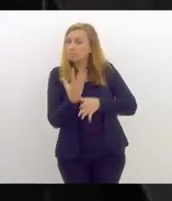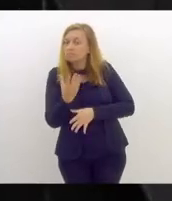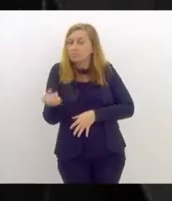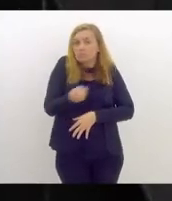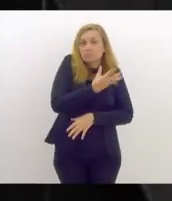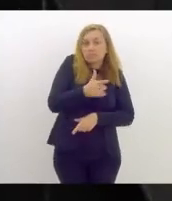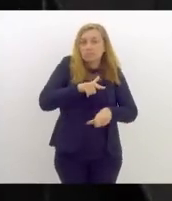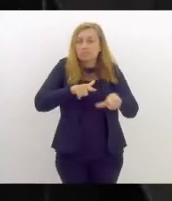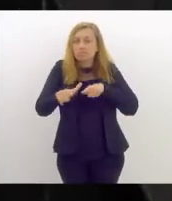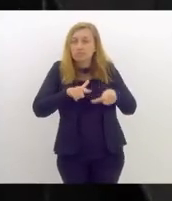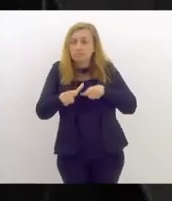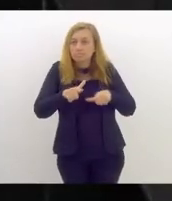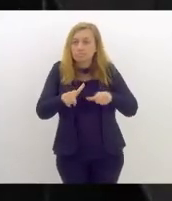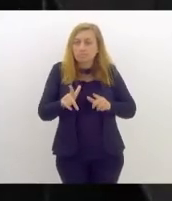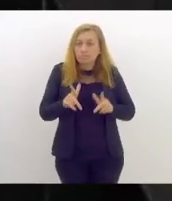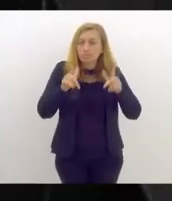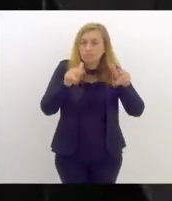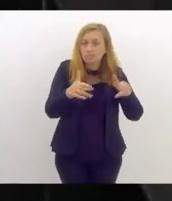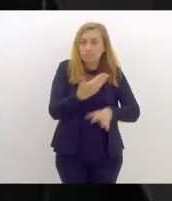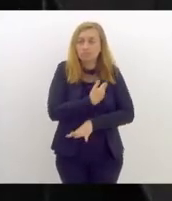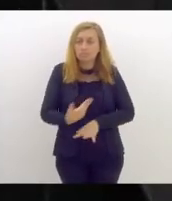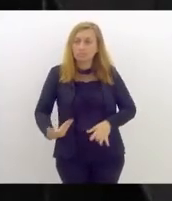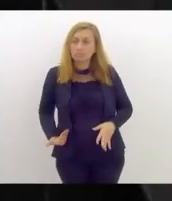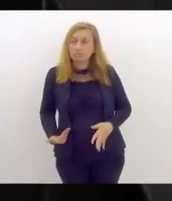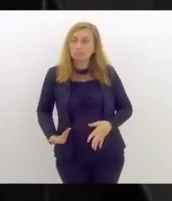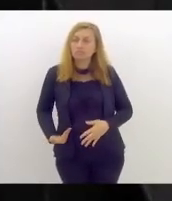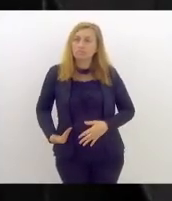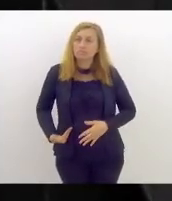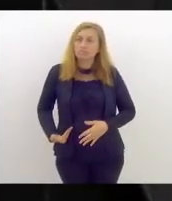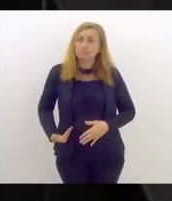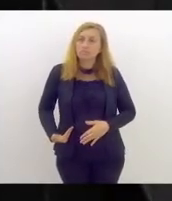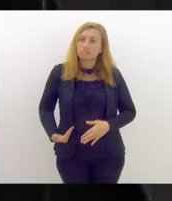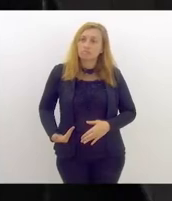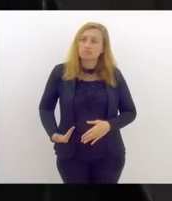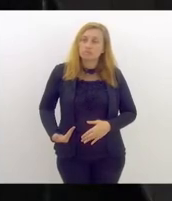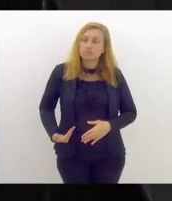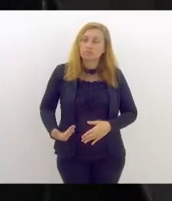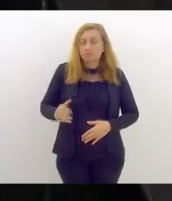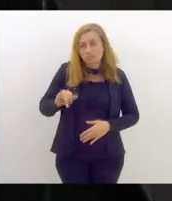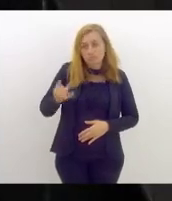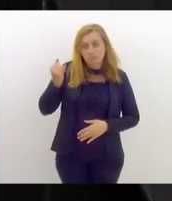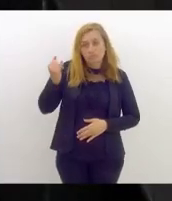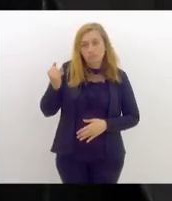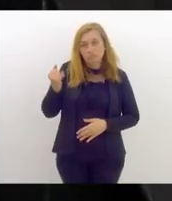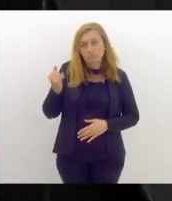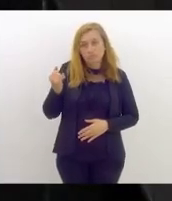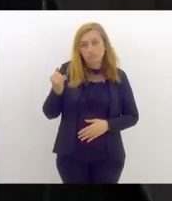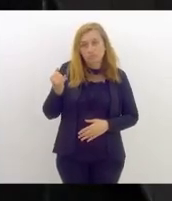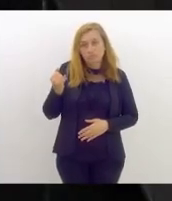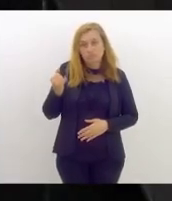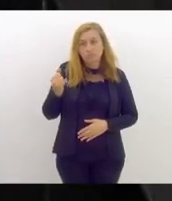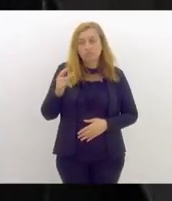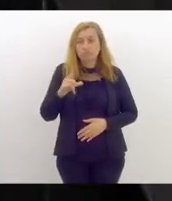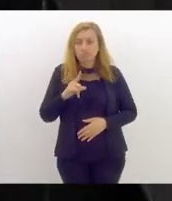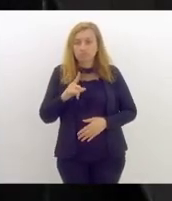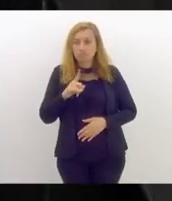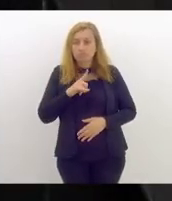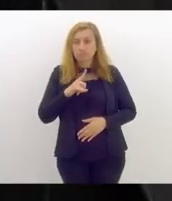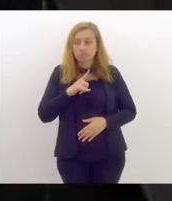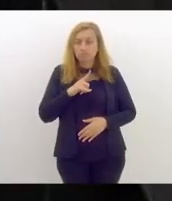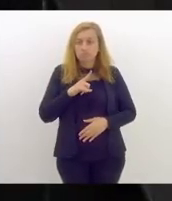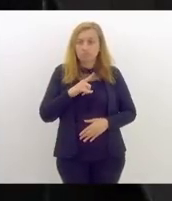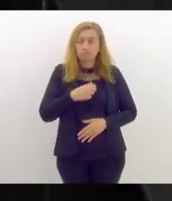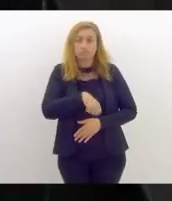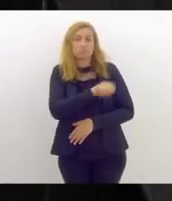no contexto de um mesmo governo que foi gerador de inflação e que portanto teve ultrapassagem fiscais